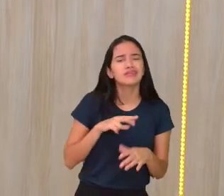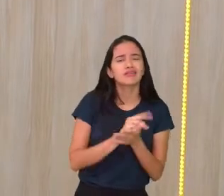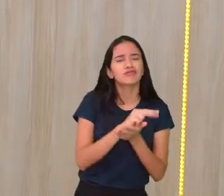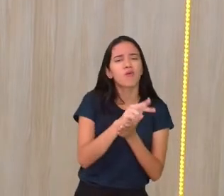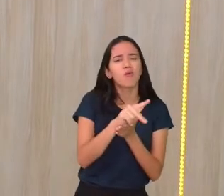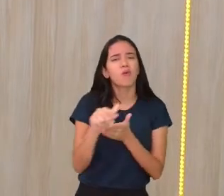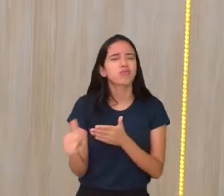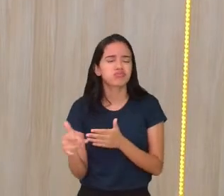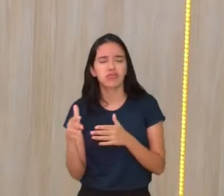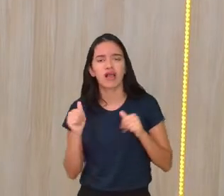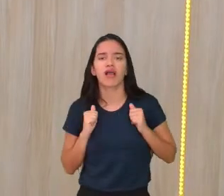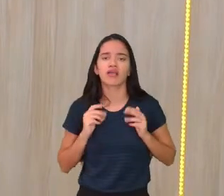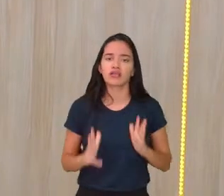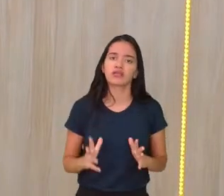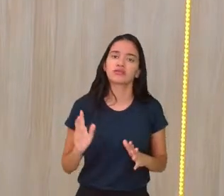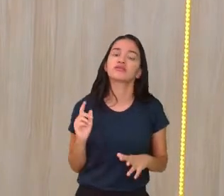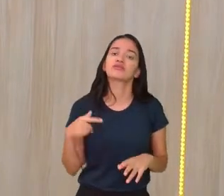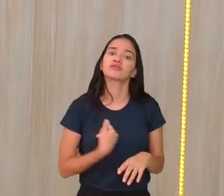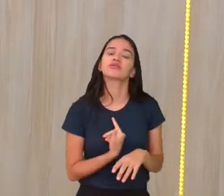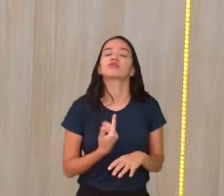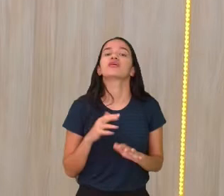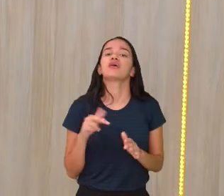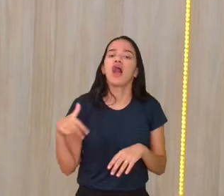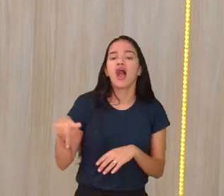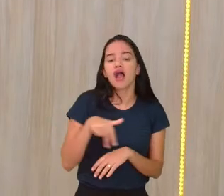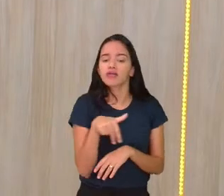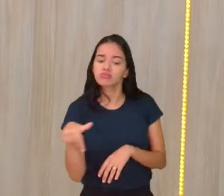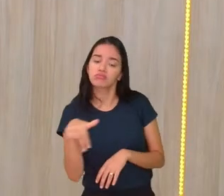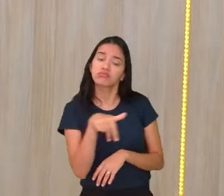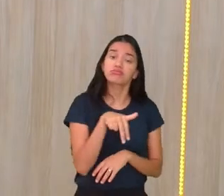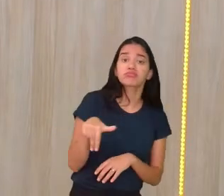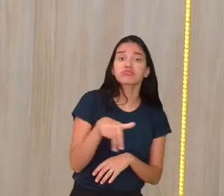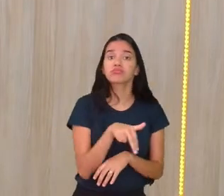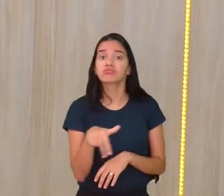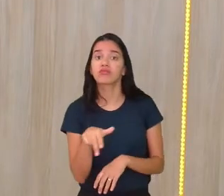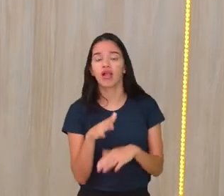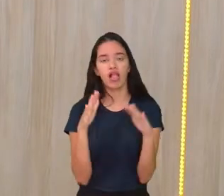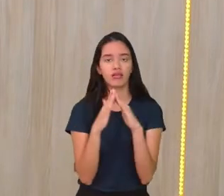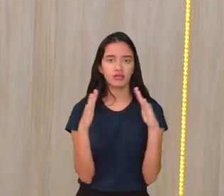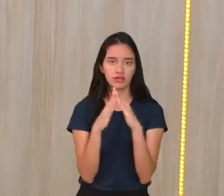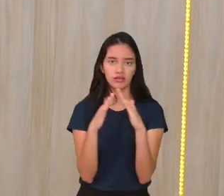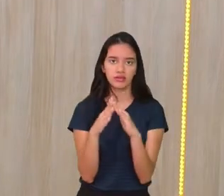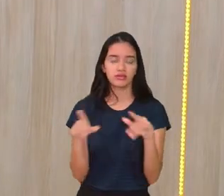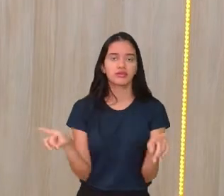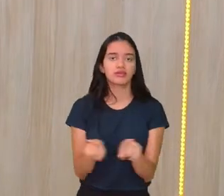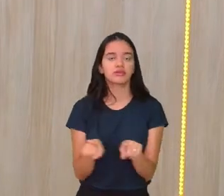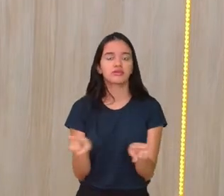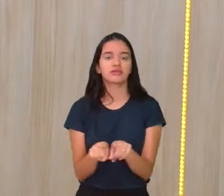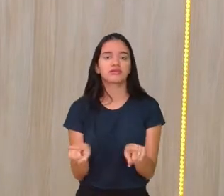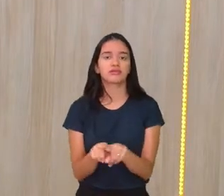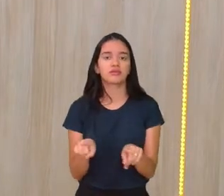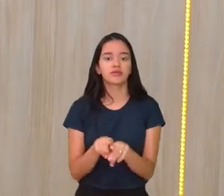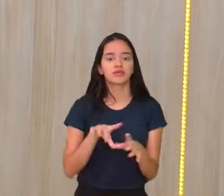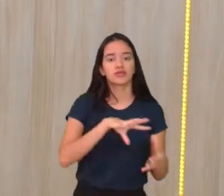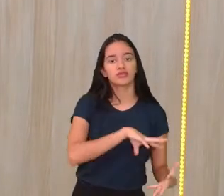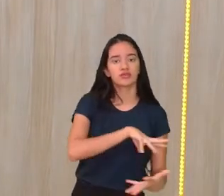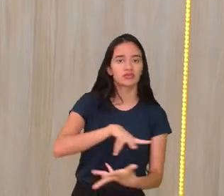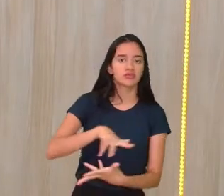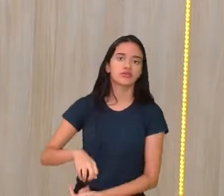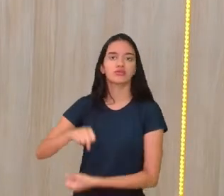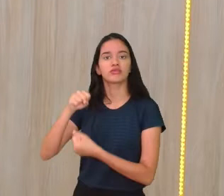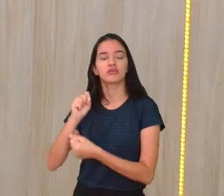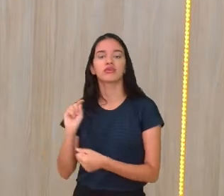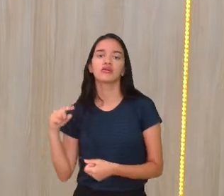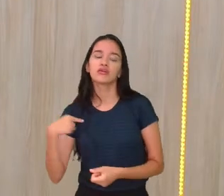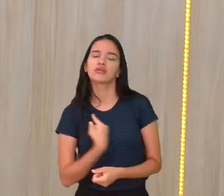muitas pequenas atitudes que a gente pode fazer, tanto andando na rua como em casa, que são atitudes sustentáveis. E aí a